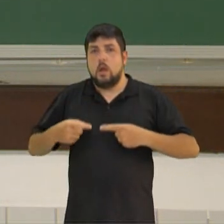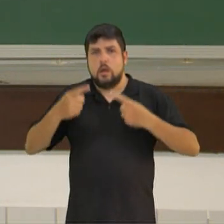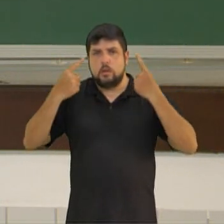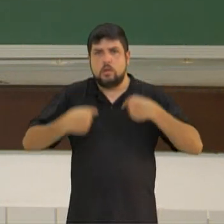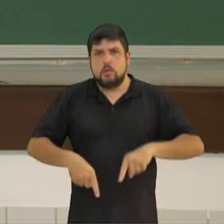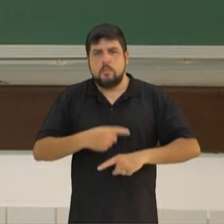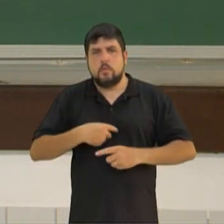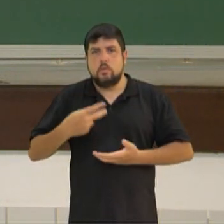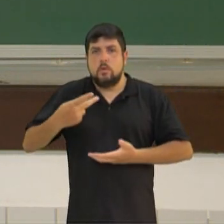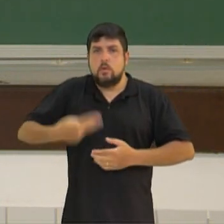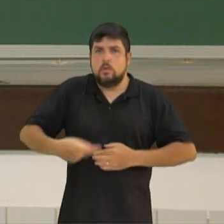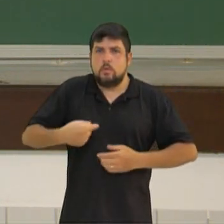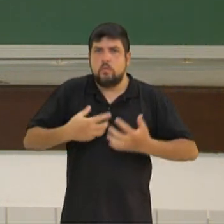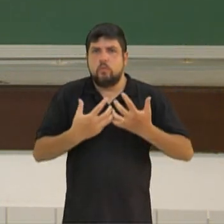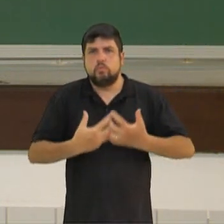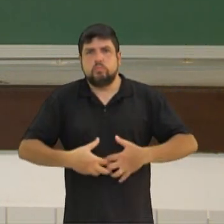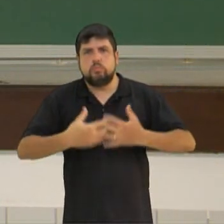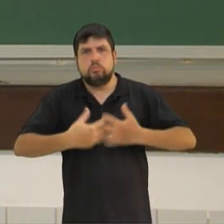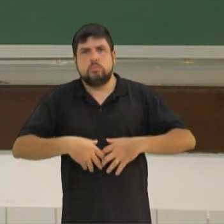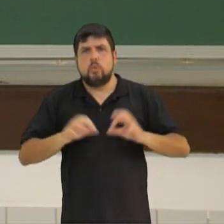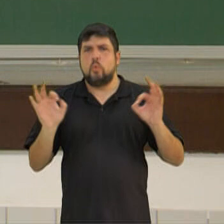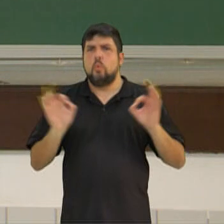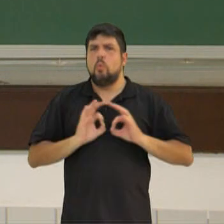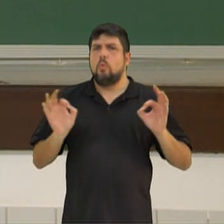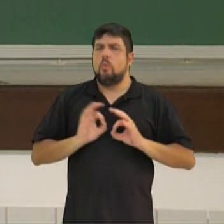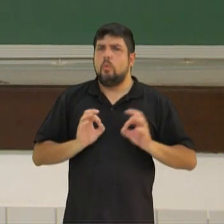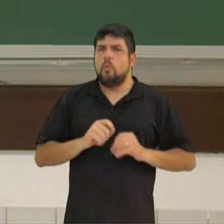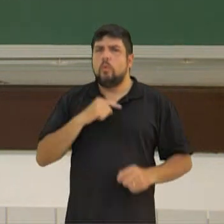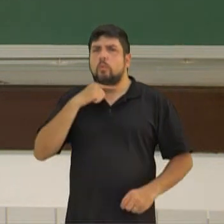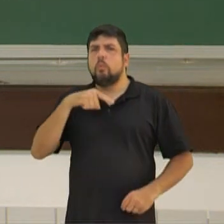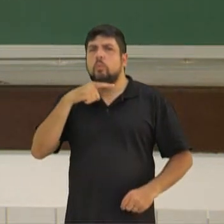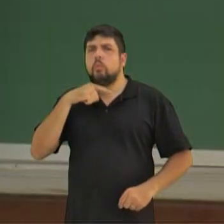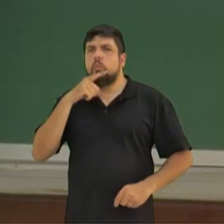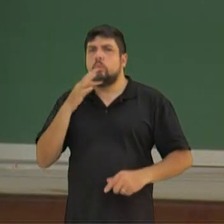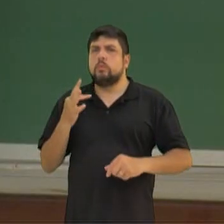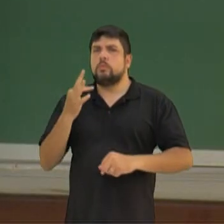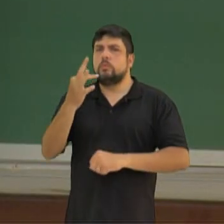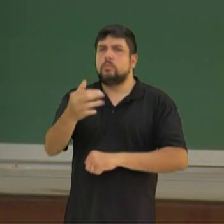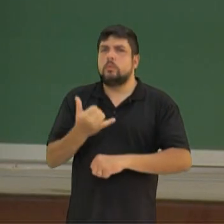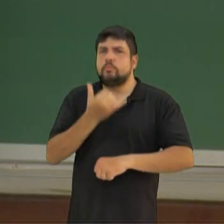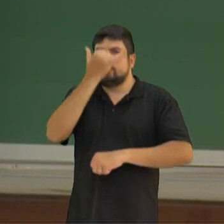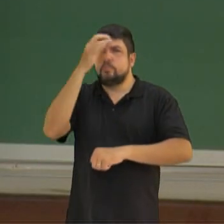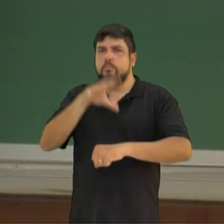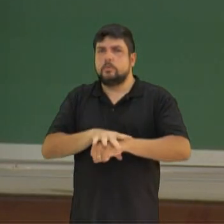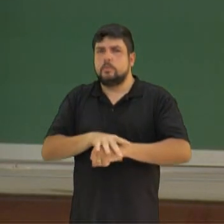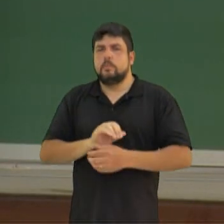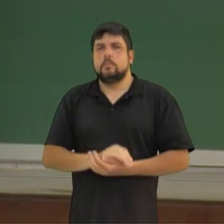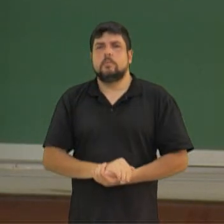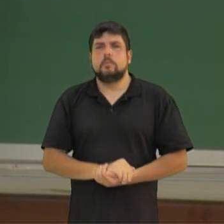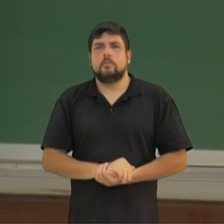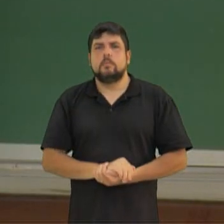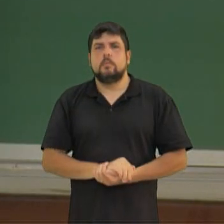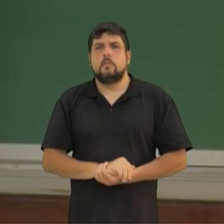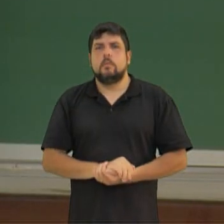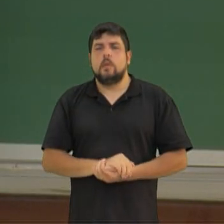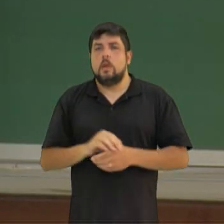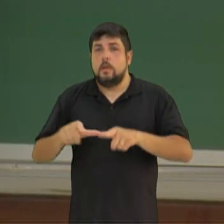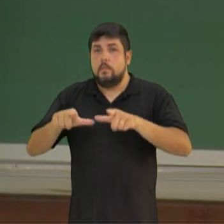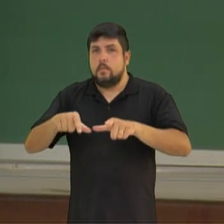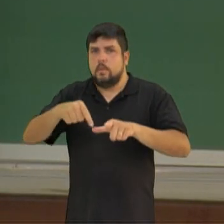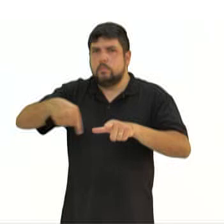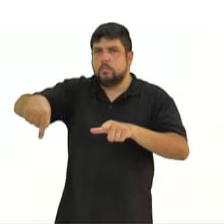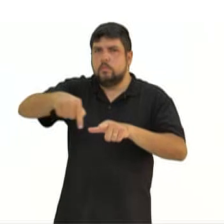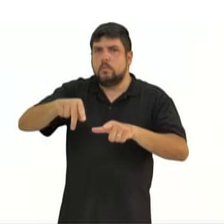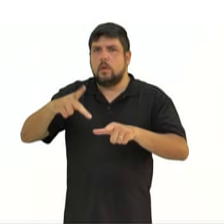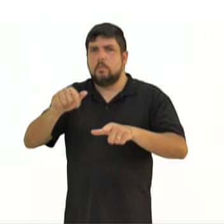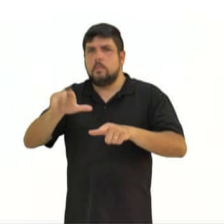trato digestório de nenhum dos seres vivos. Interruptores, transmissores e placas de circuito têm arsênio, danos pequenos